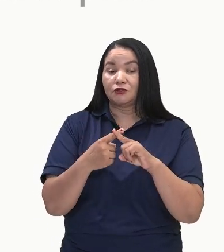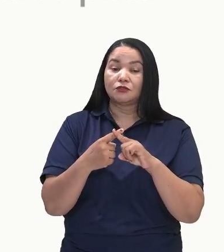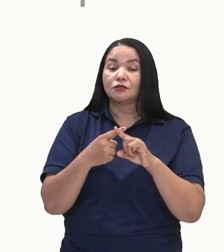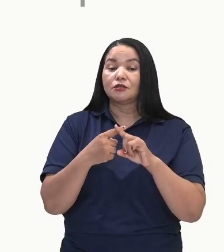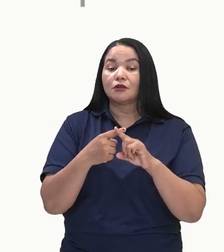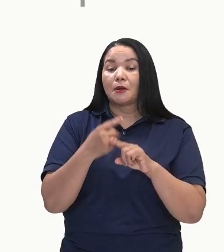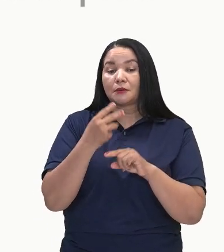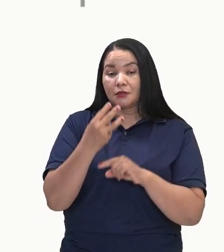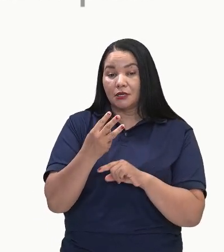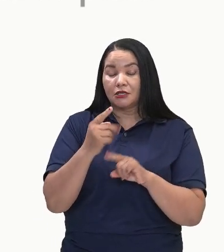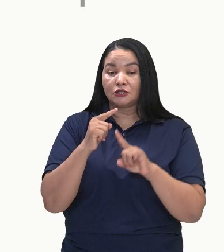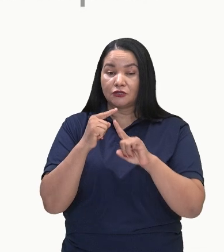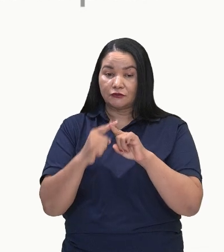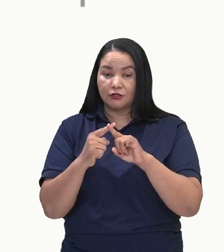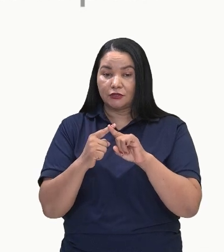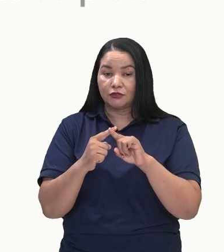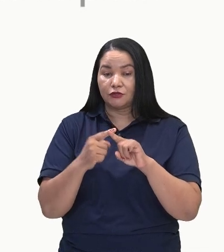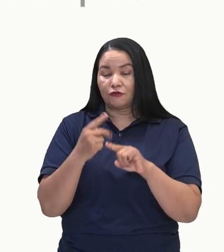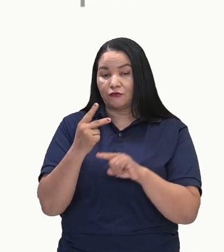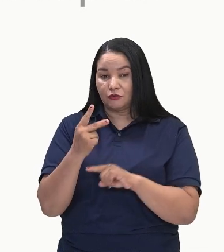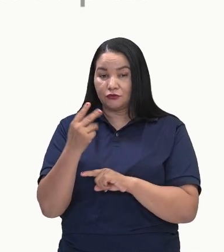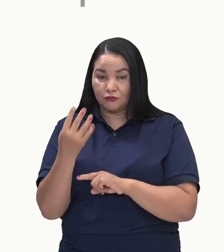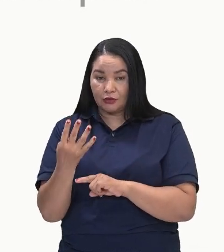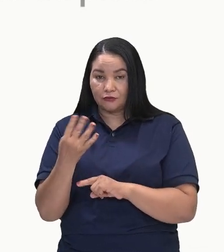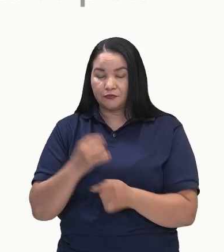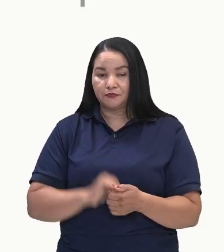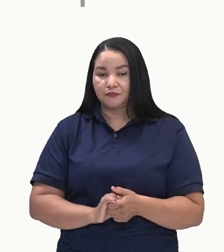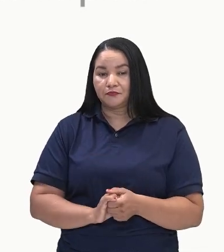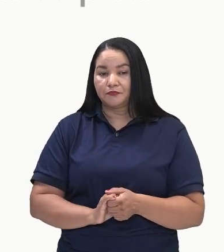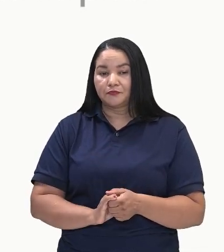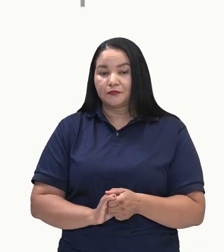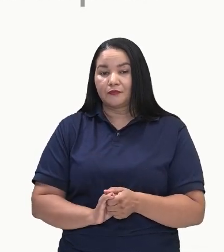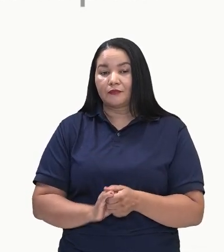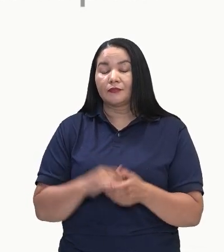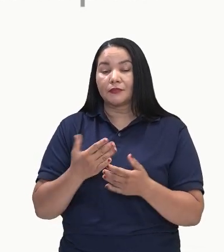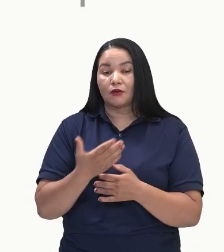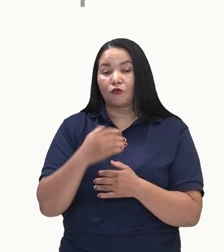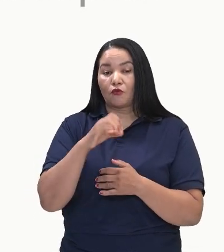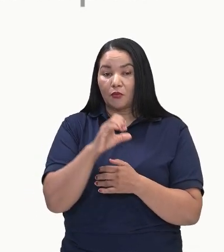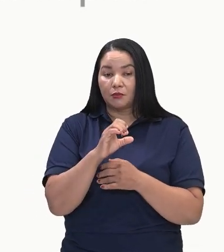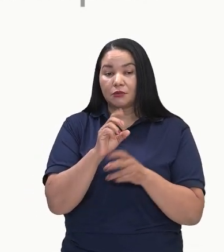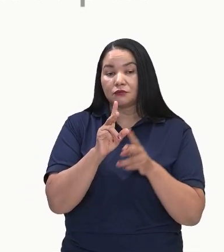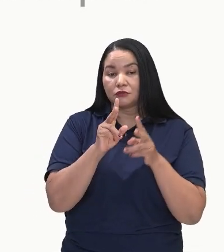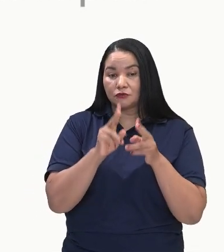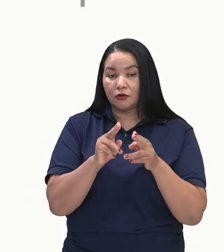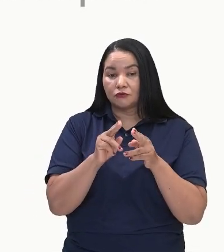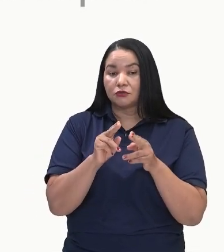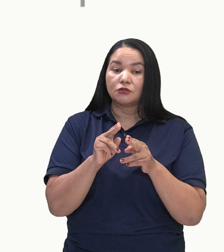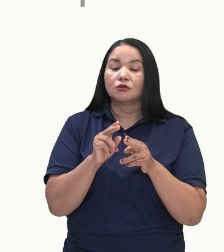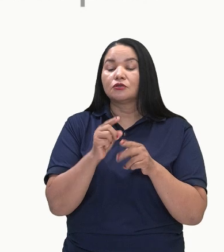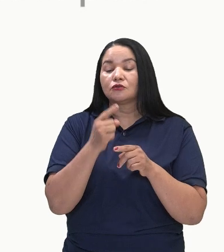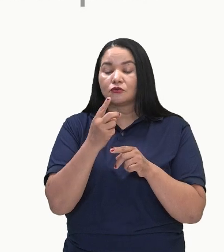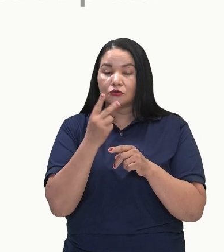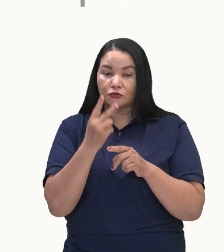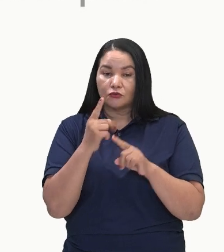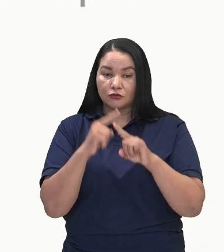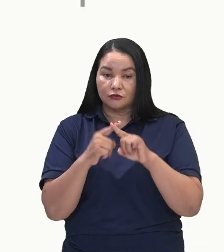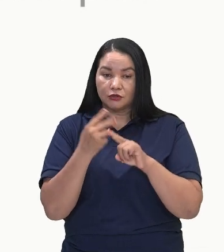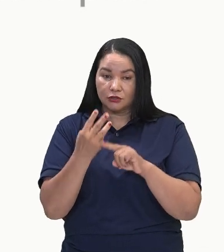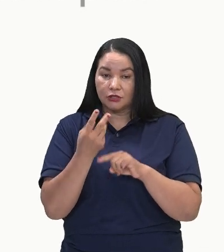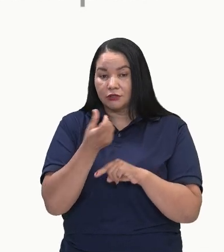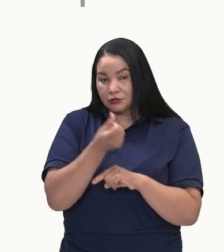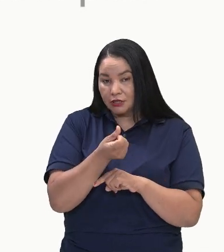vezes o raio externo, que é 24. Tá legal? Então, comprimento igual 2 vezes 3, 6,